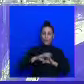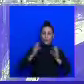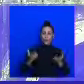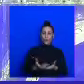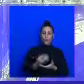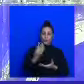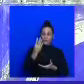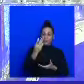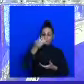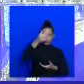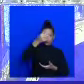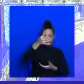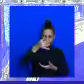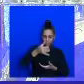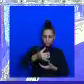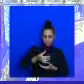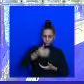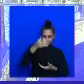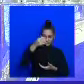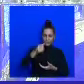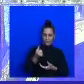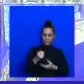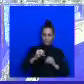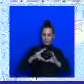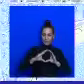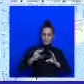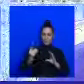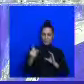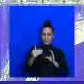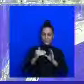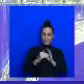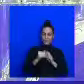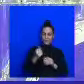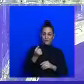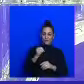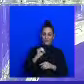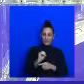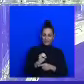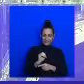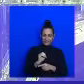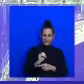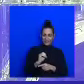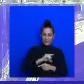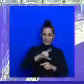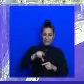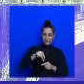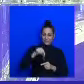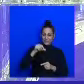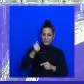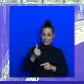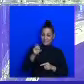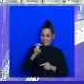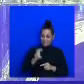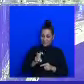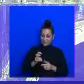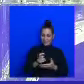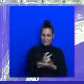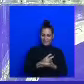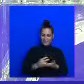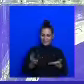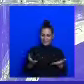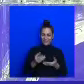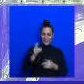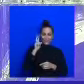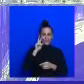o globo número 4 com suporte em cima abastecido com as 80 bolas numeradas de 0,1 a 80 sortearemos as cinco dezenas